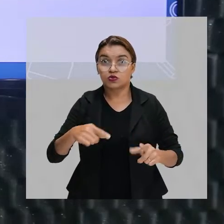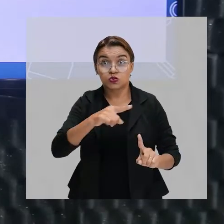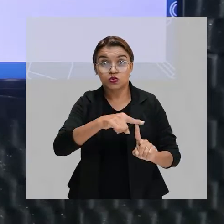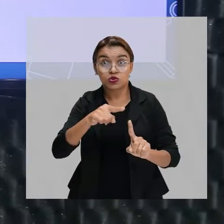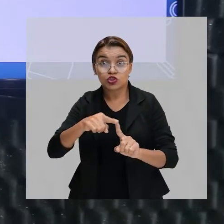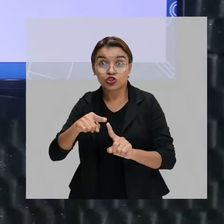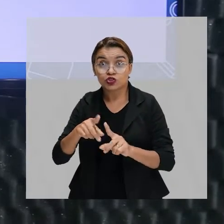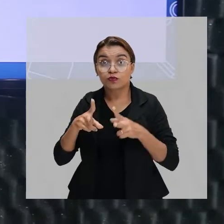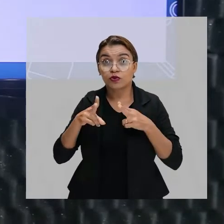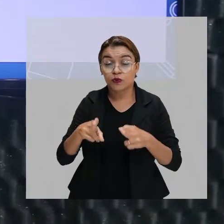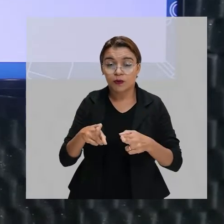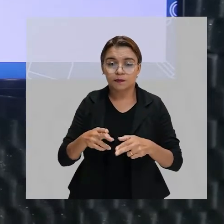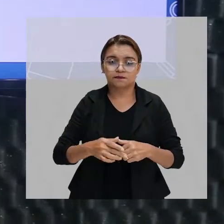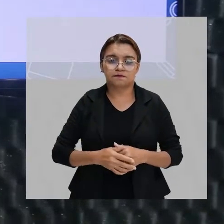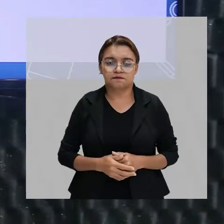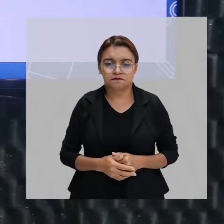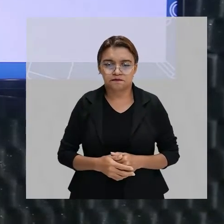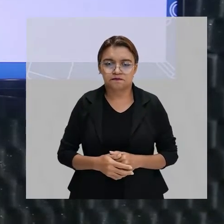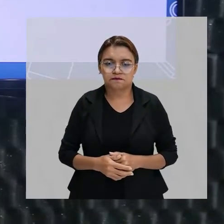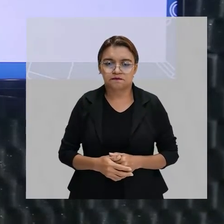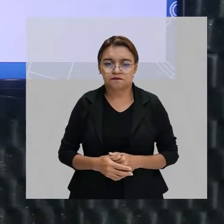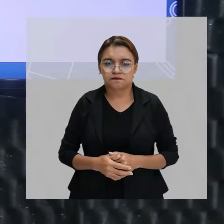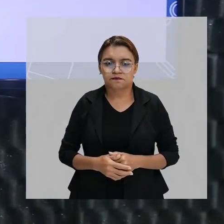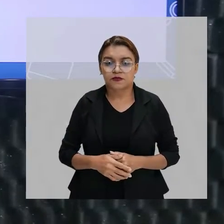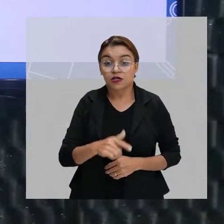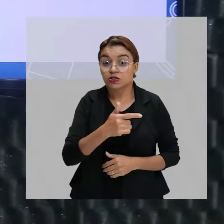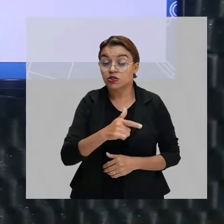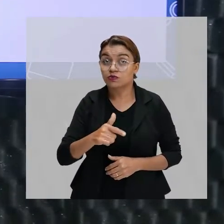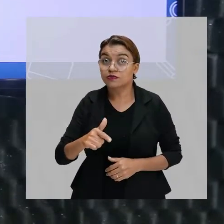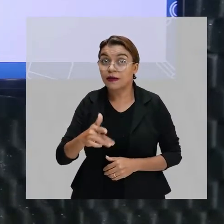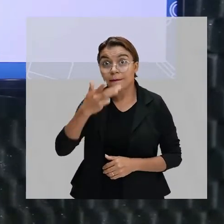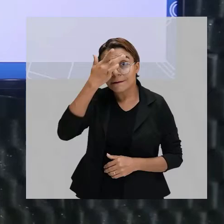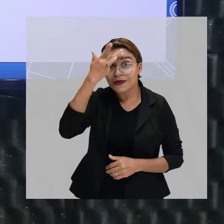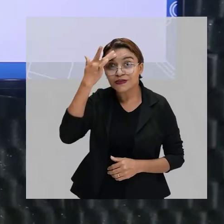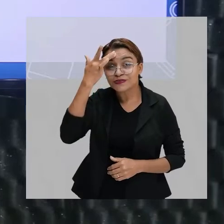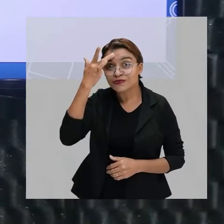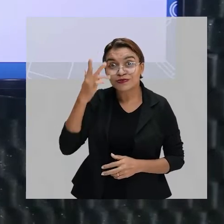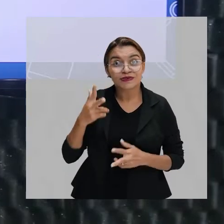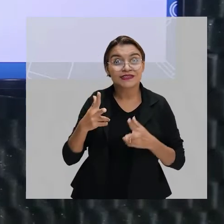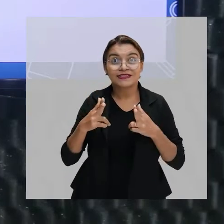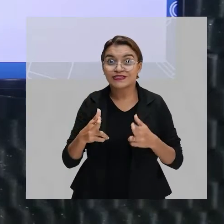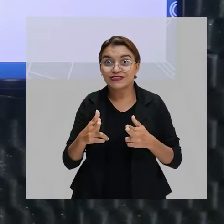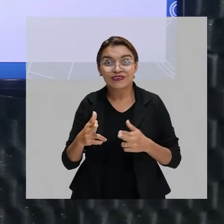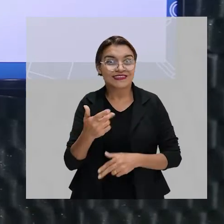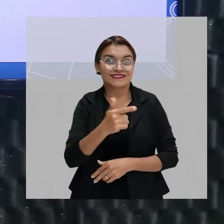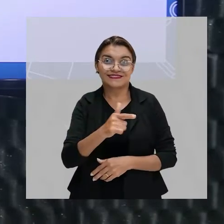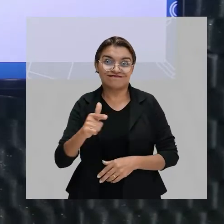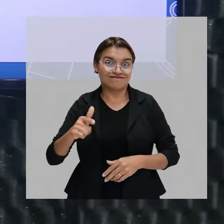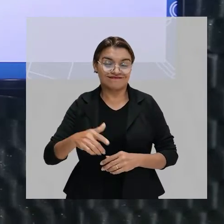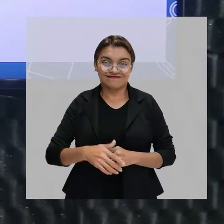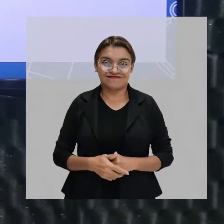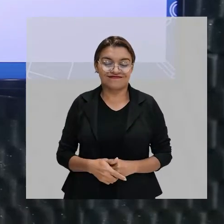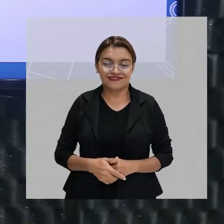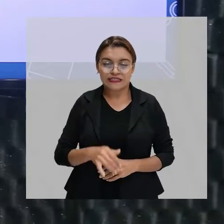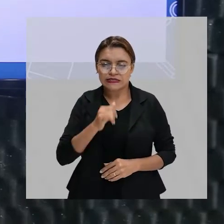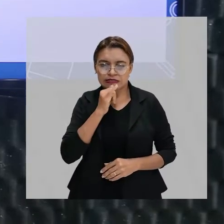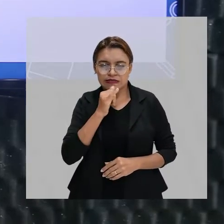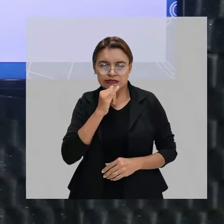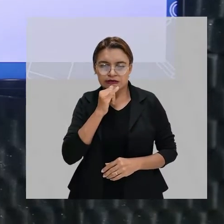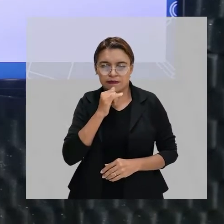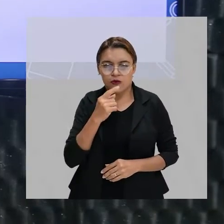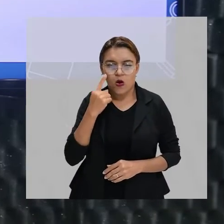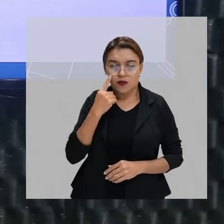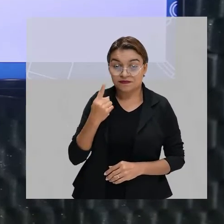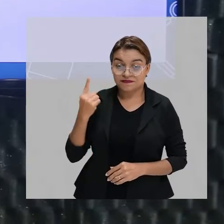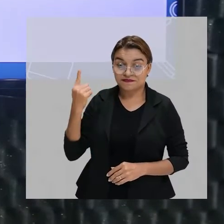espécie o que faço que não existam pessoas iguais Então olha o